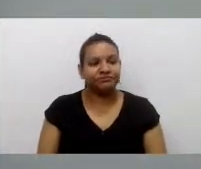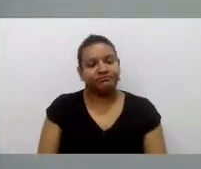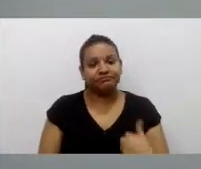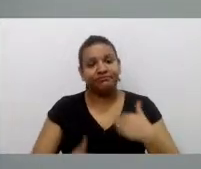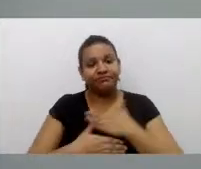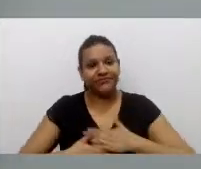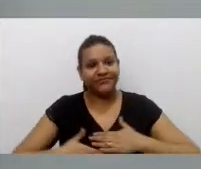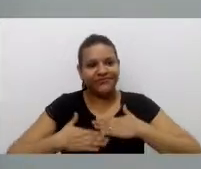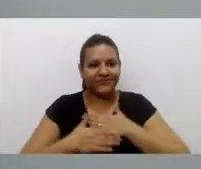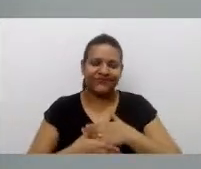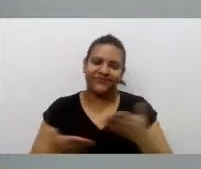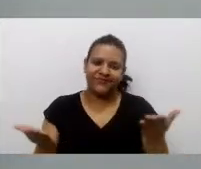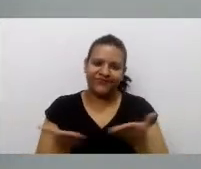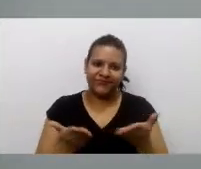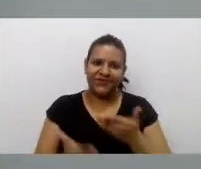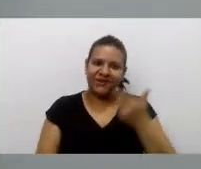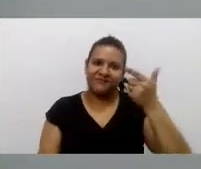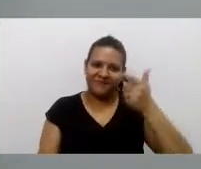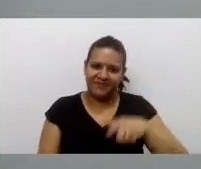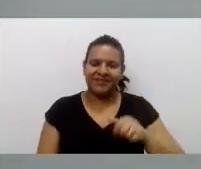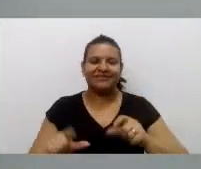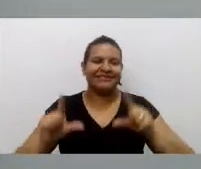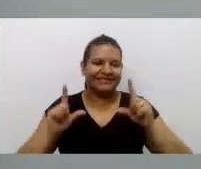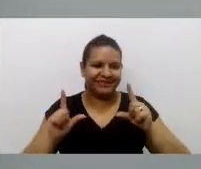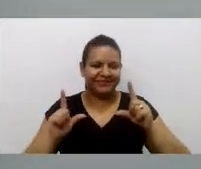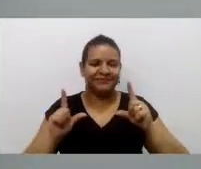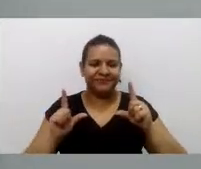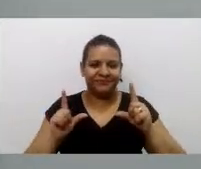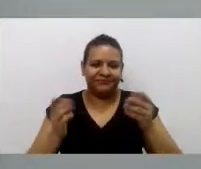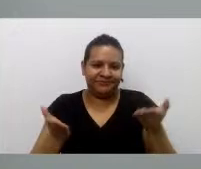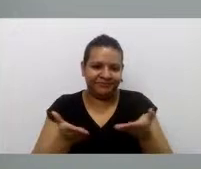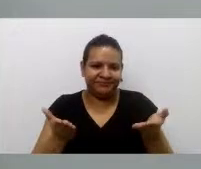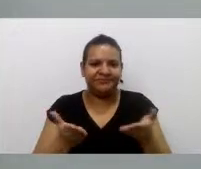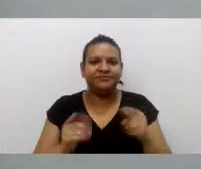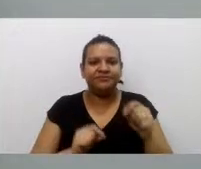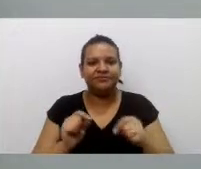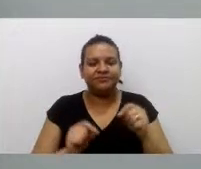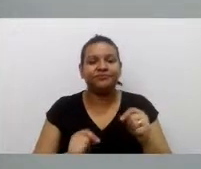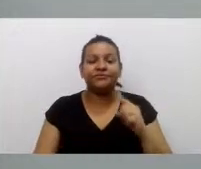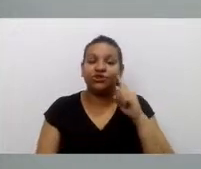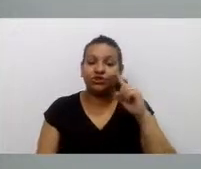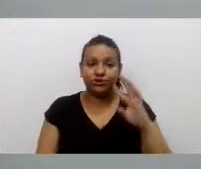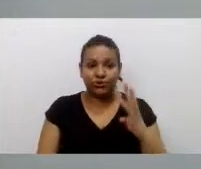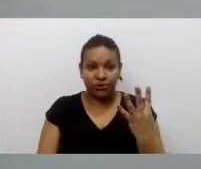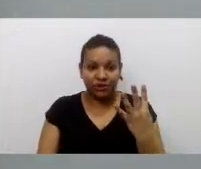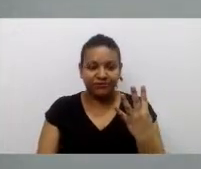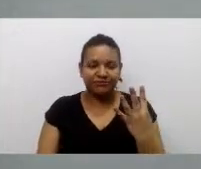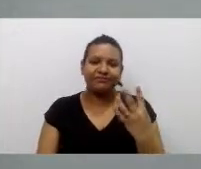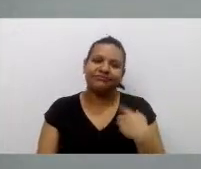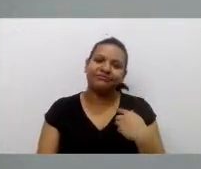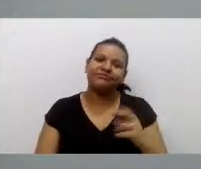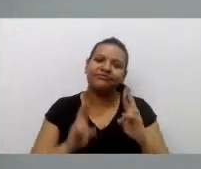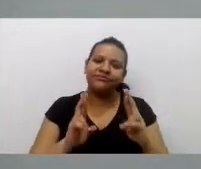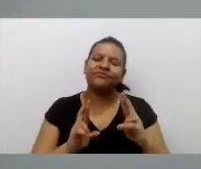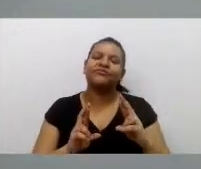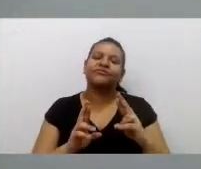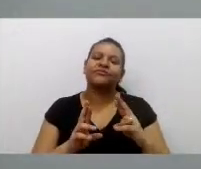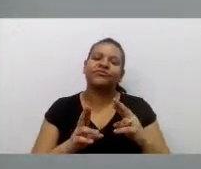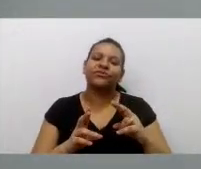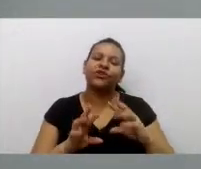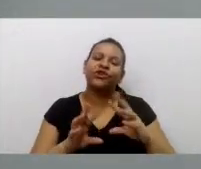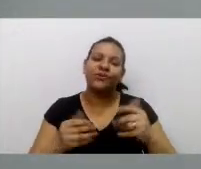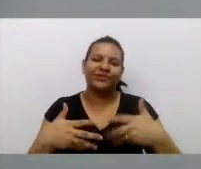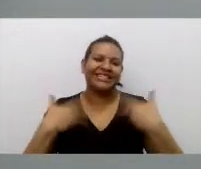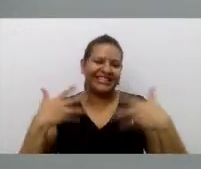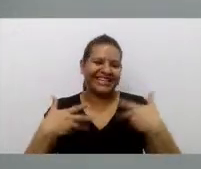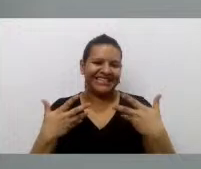prazer estar aqui mais uma vez com vocês, agora para recebê-los nesse quarto dia. Espero que estejam todos muito, muito